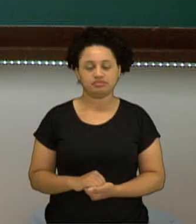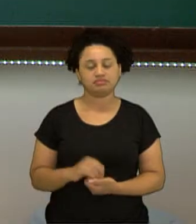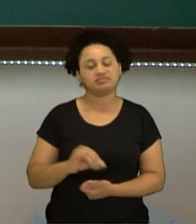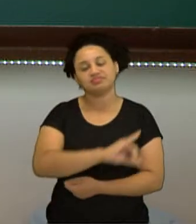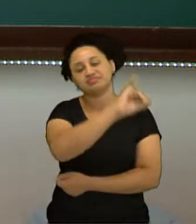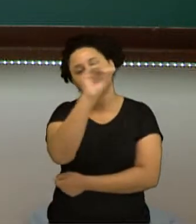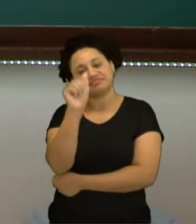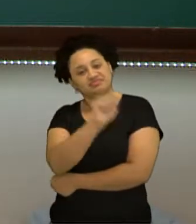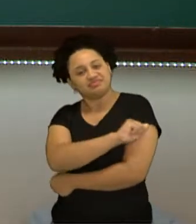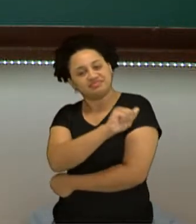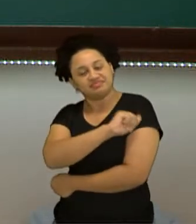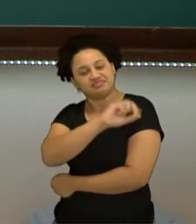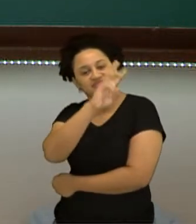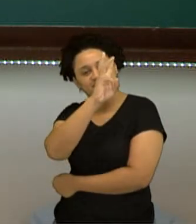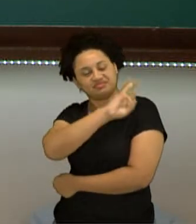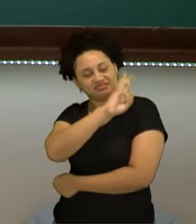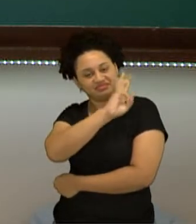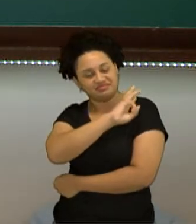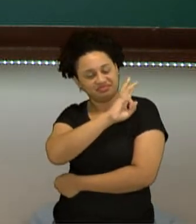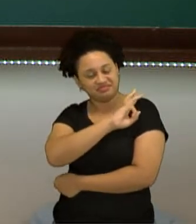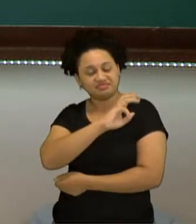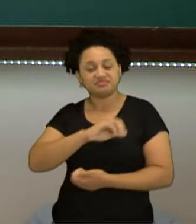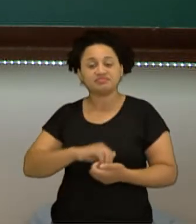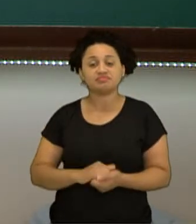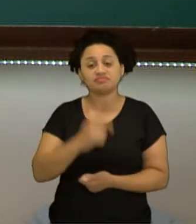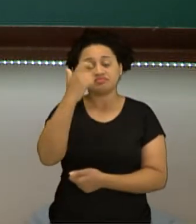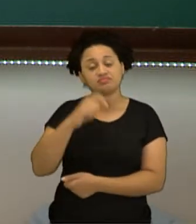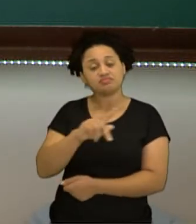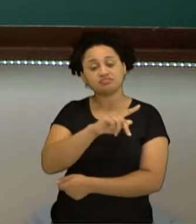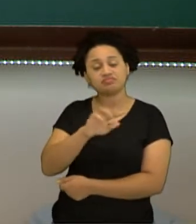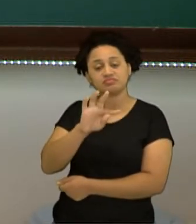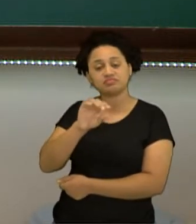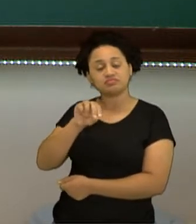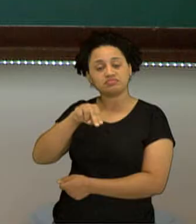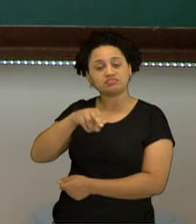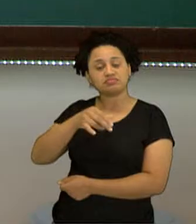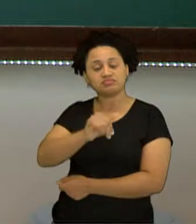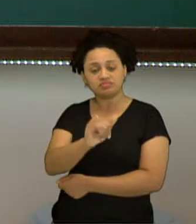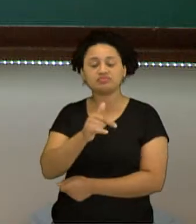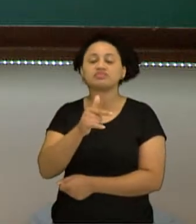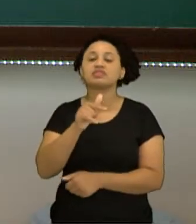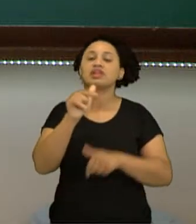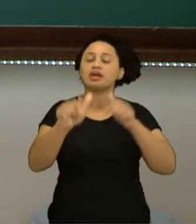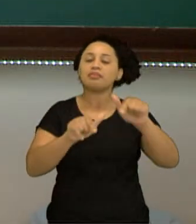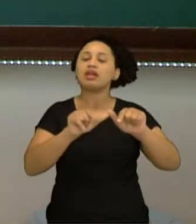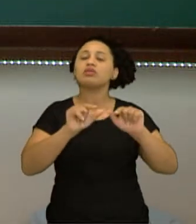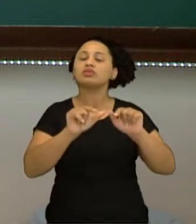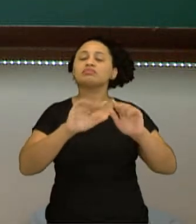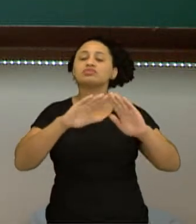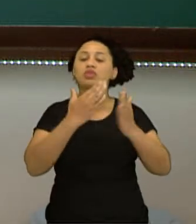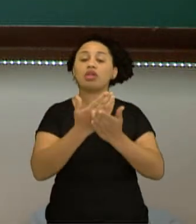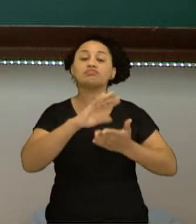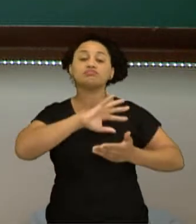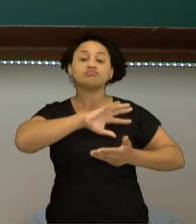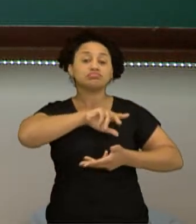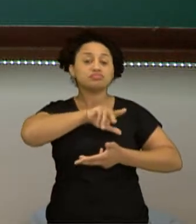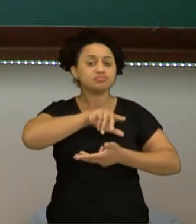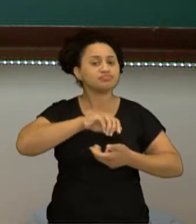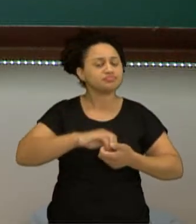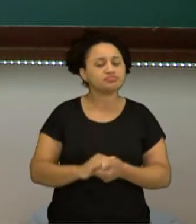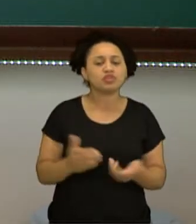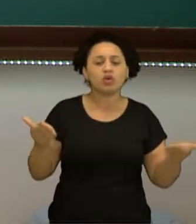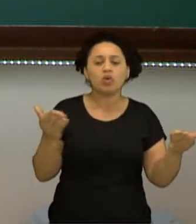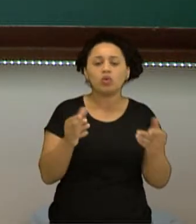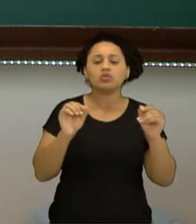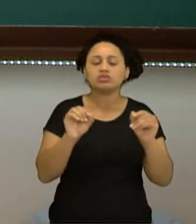Olá, estudantes da terceira série do ensino médio. Eu sou o professor Tony, trabalho no Colégio Estadual do Paraná e hoje a gente vai continuar